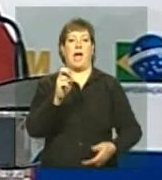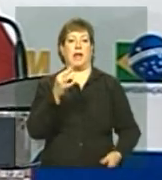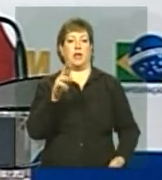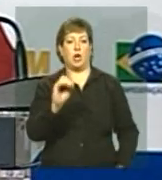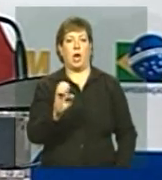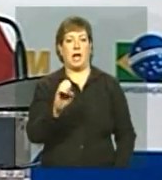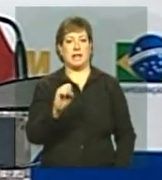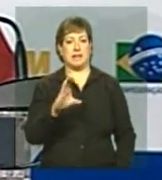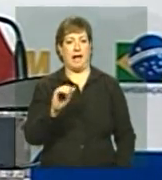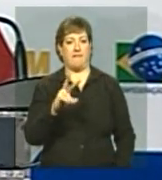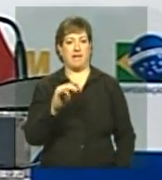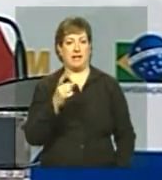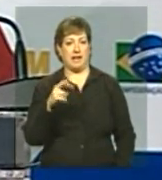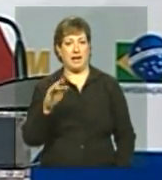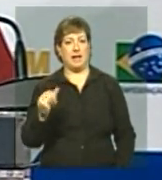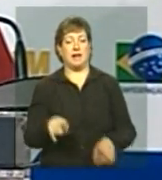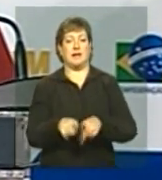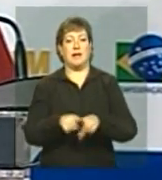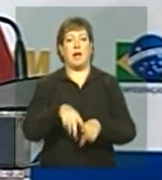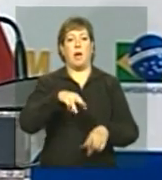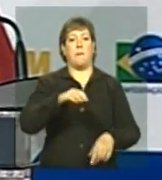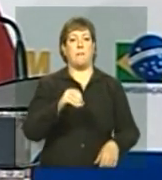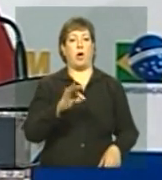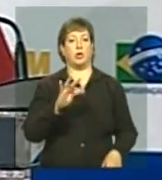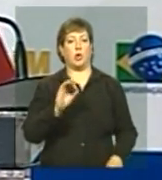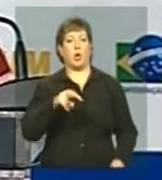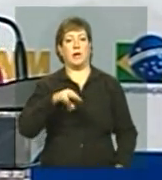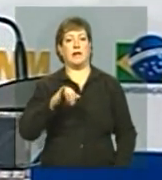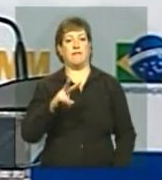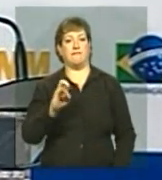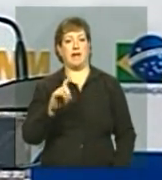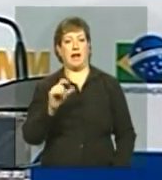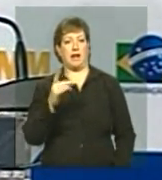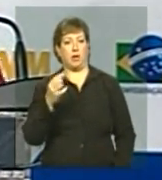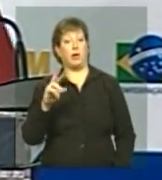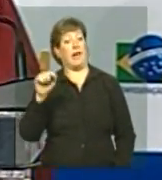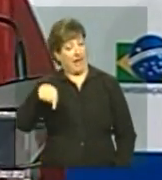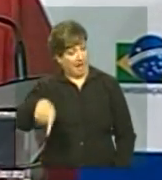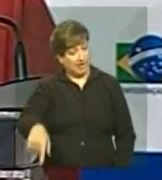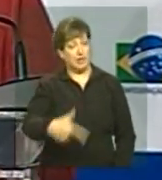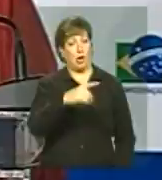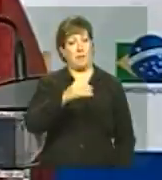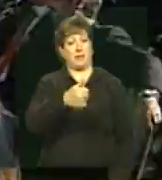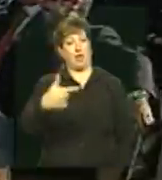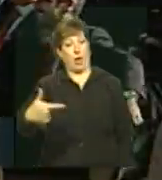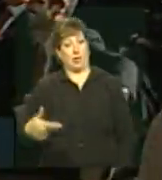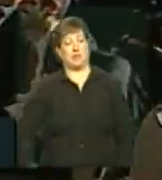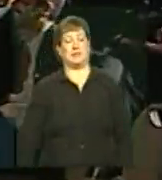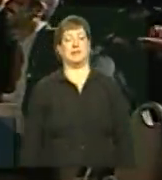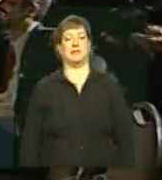retroescavadeira e motoniveladora. E é este ano.